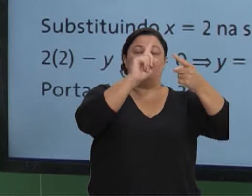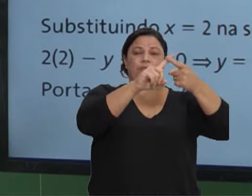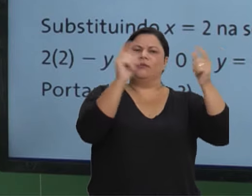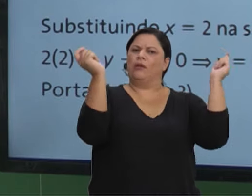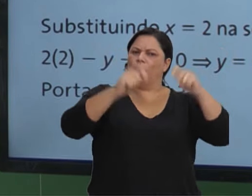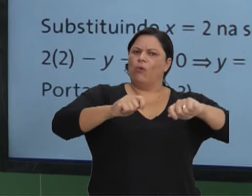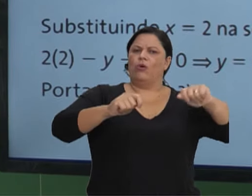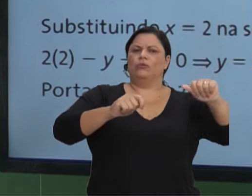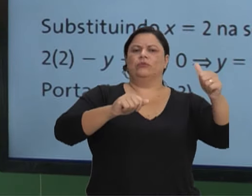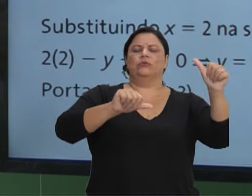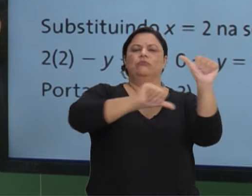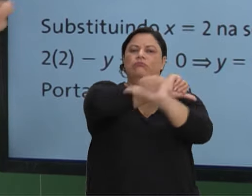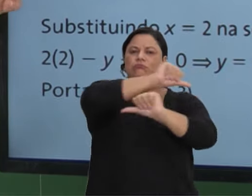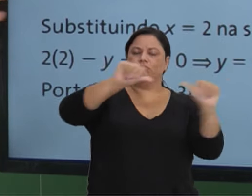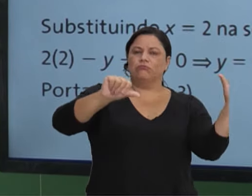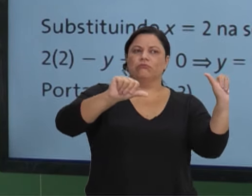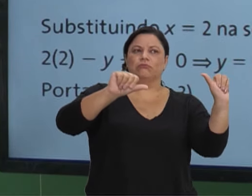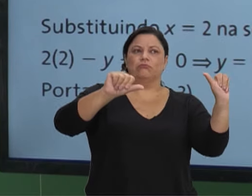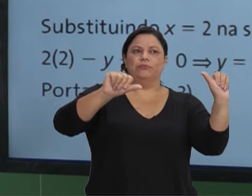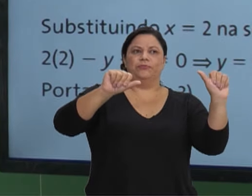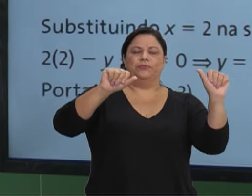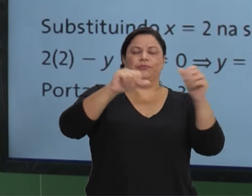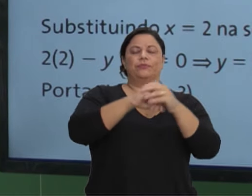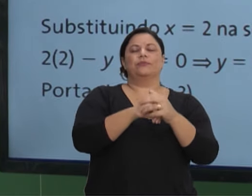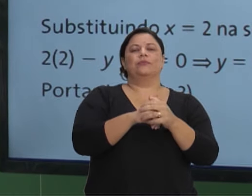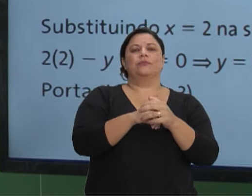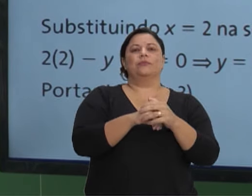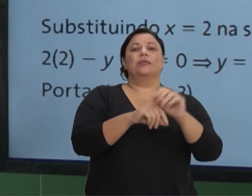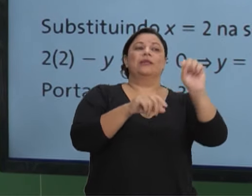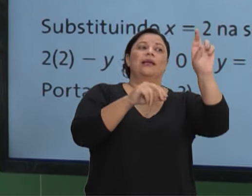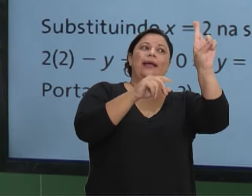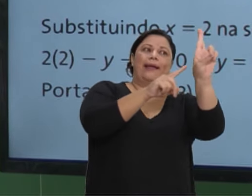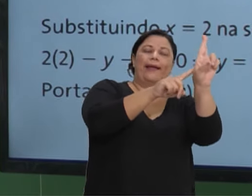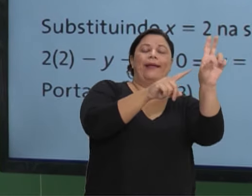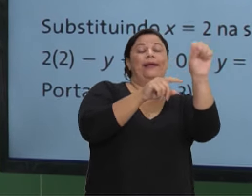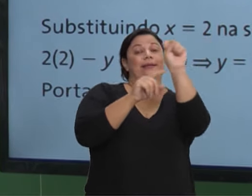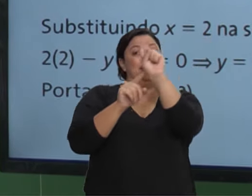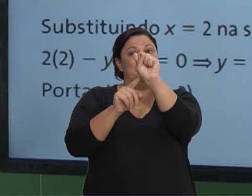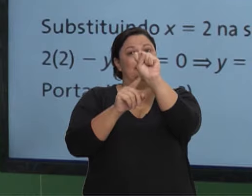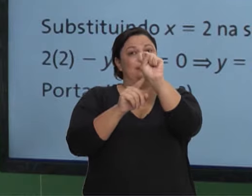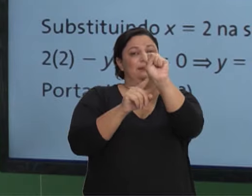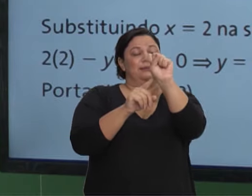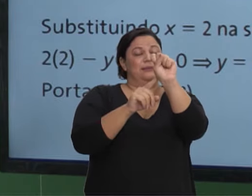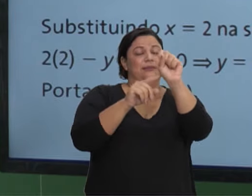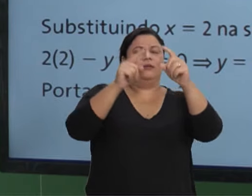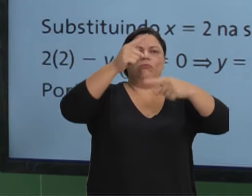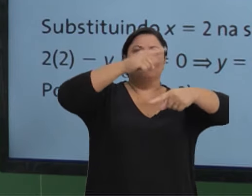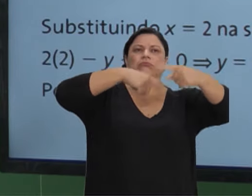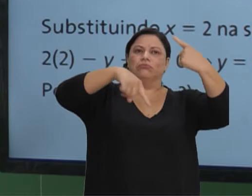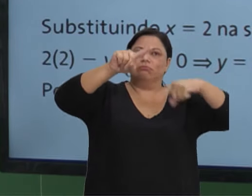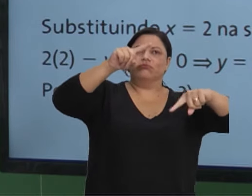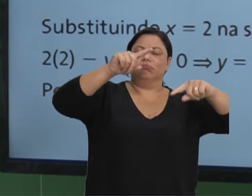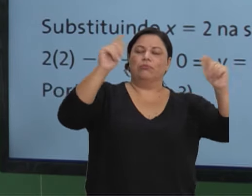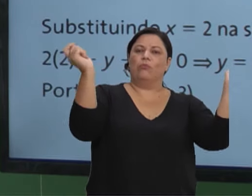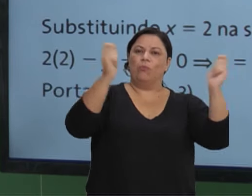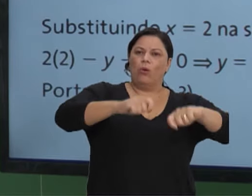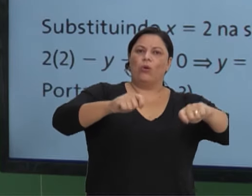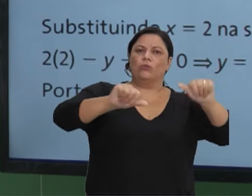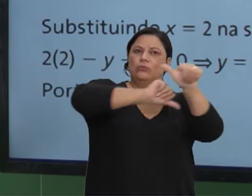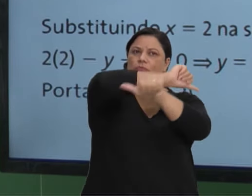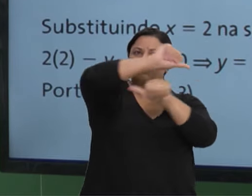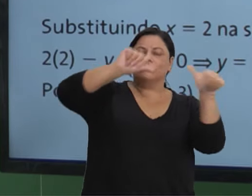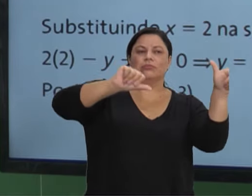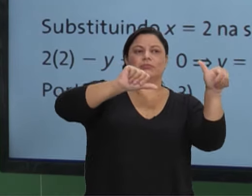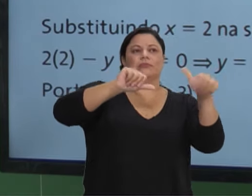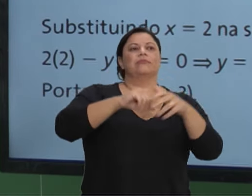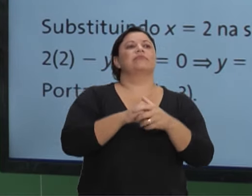na segunda, na reta R quanto na reta S. Porque ele passa pelos dois, né? É o ponto de encontro, ele é único.